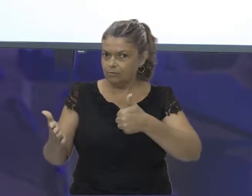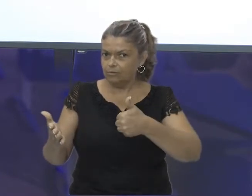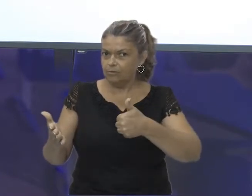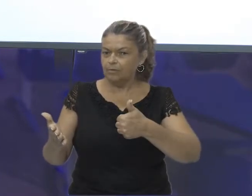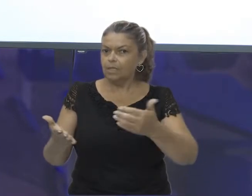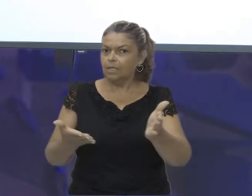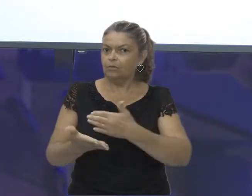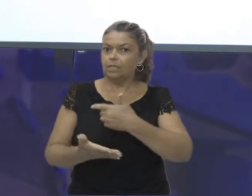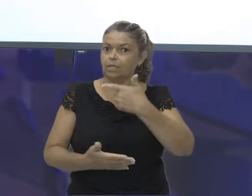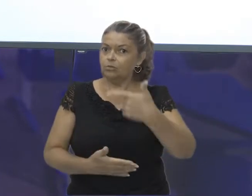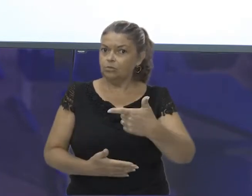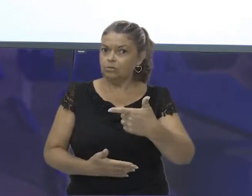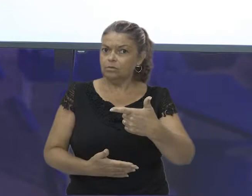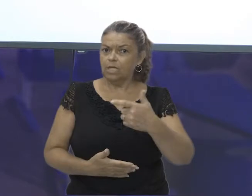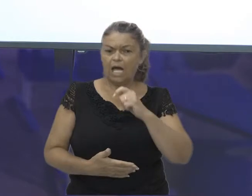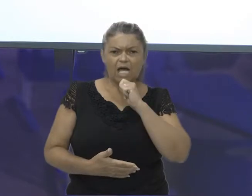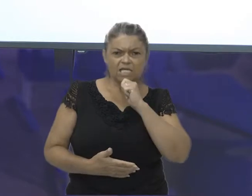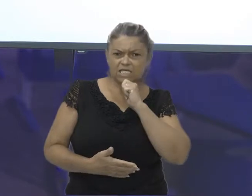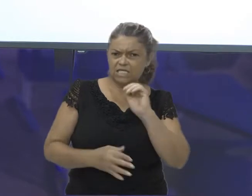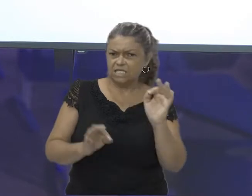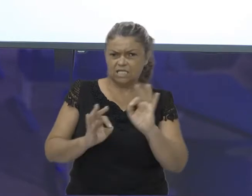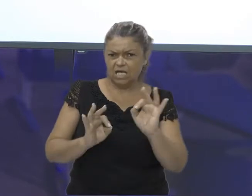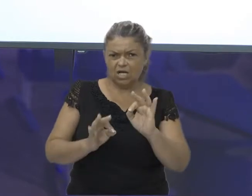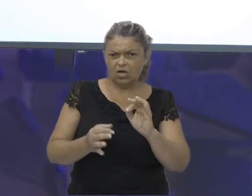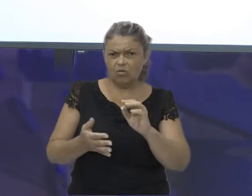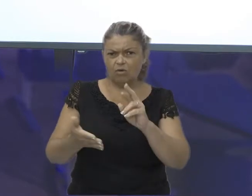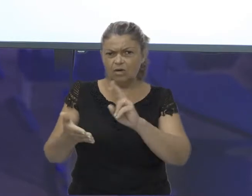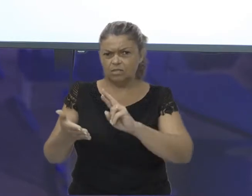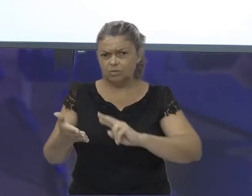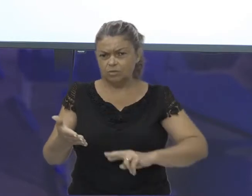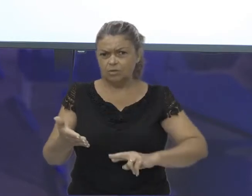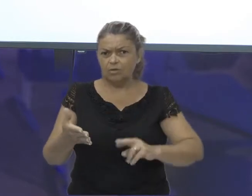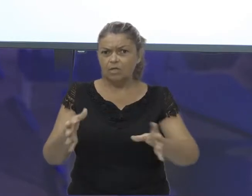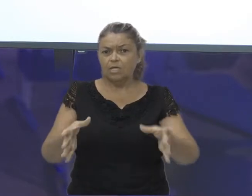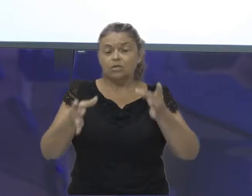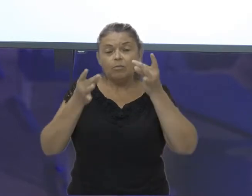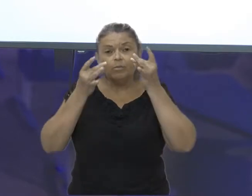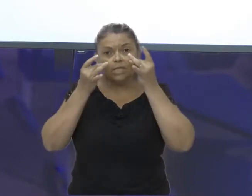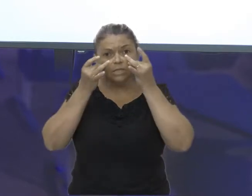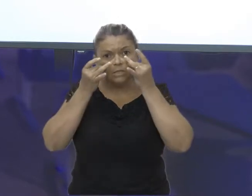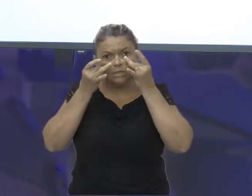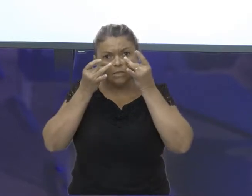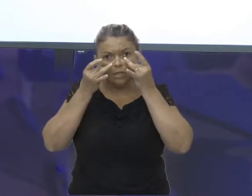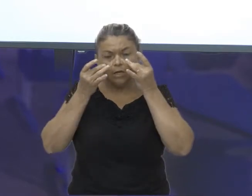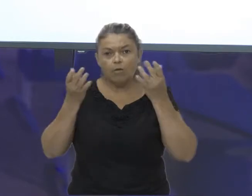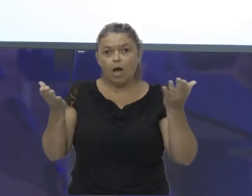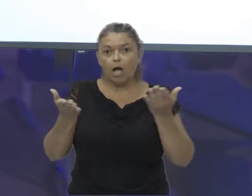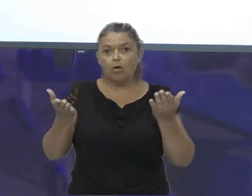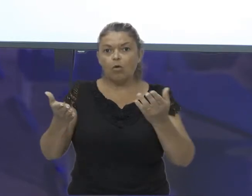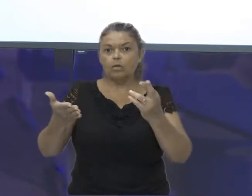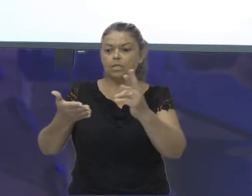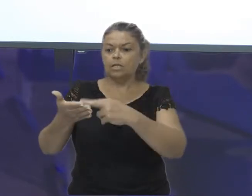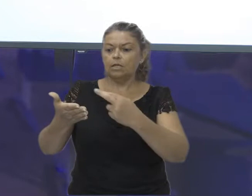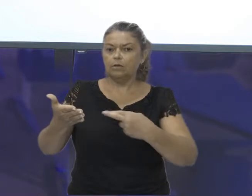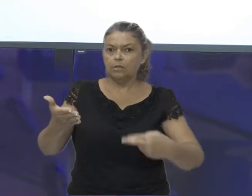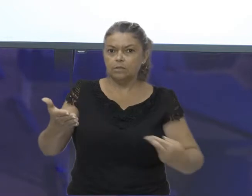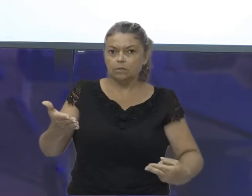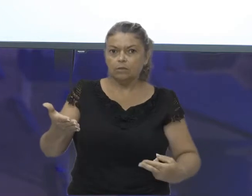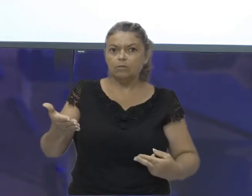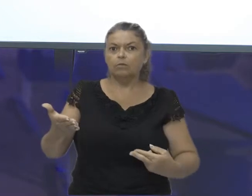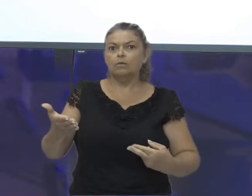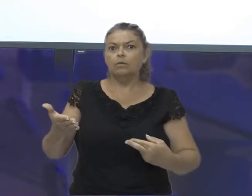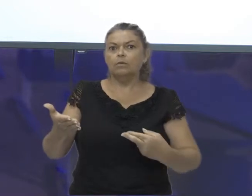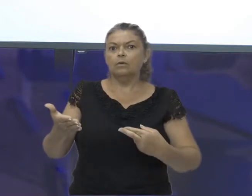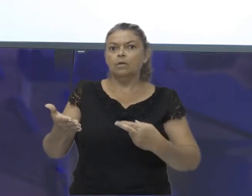2. Caso você não tenha realizado, preste atenção aqui na correção e refaça